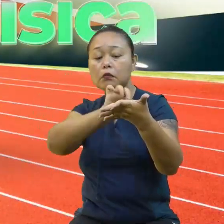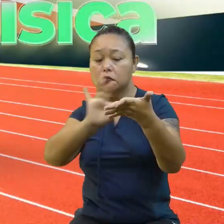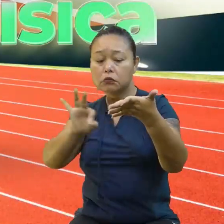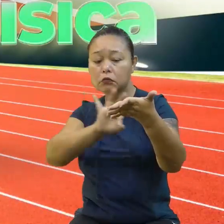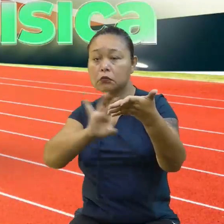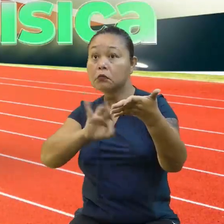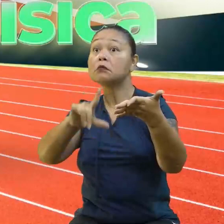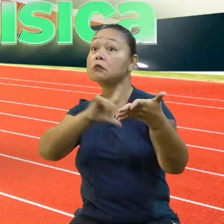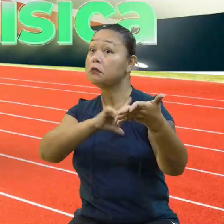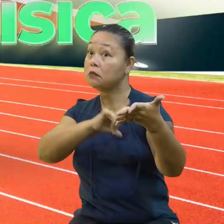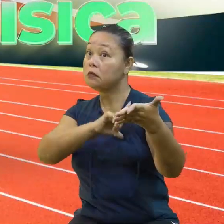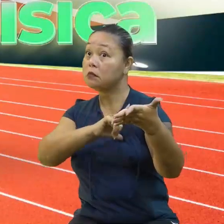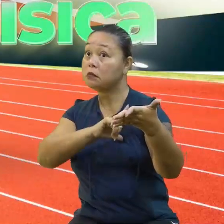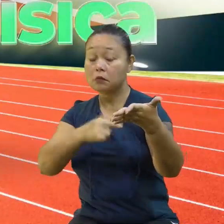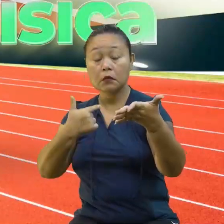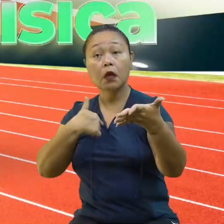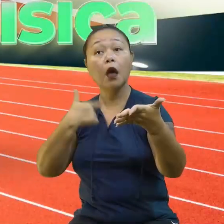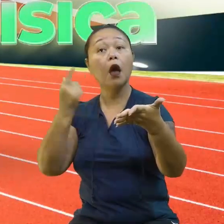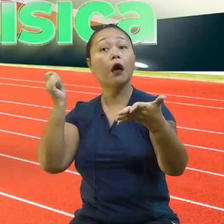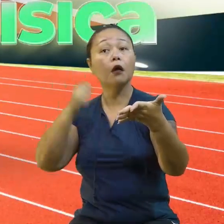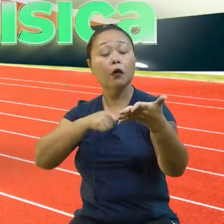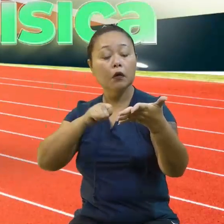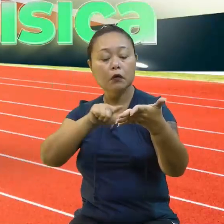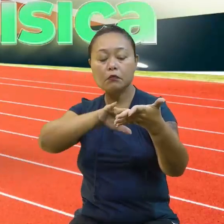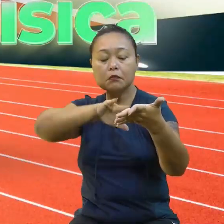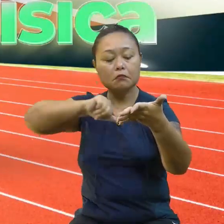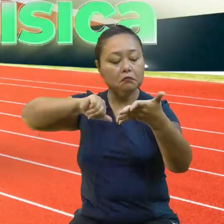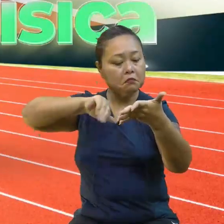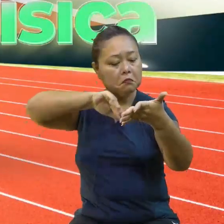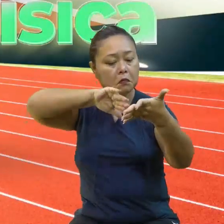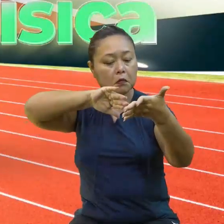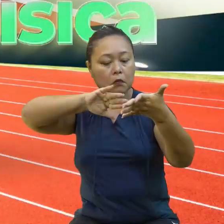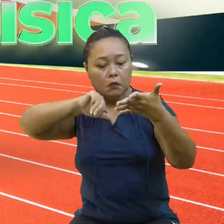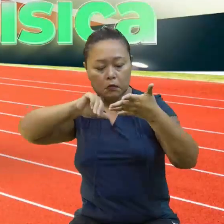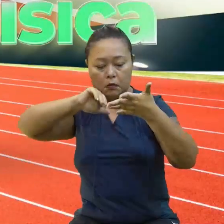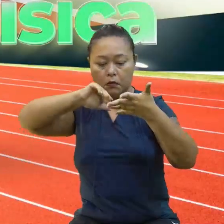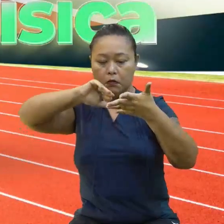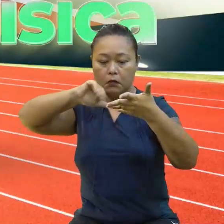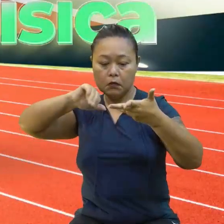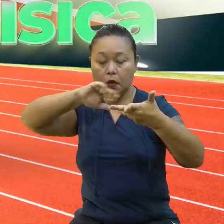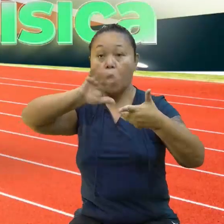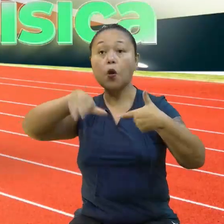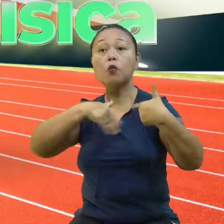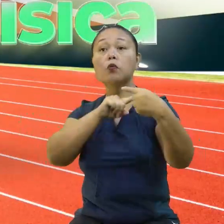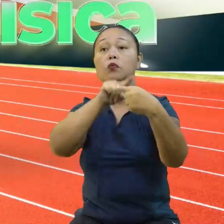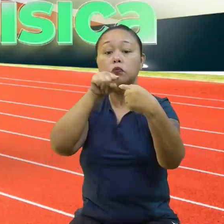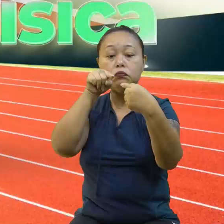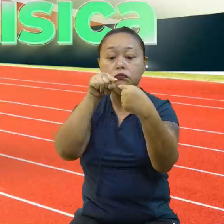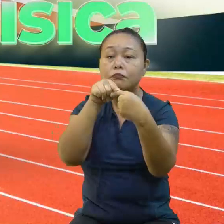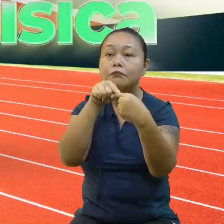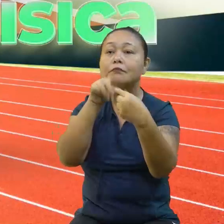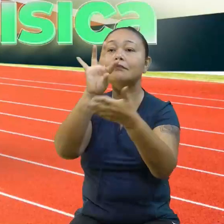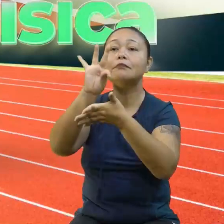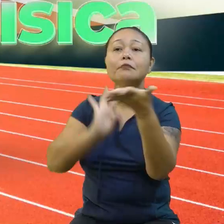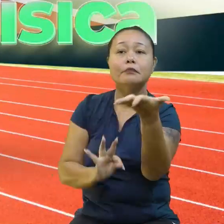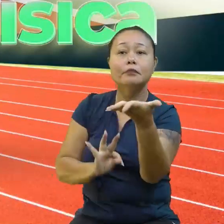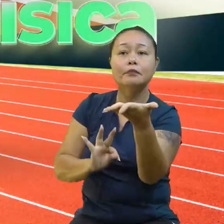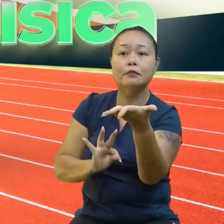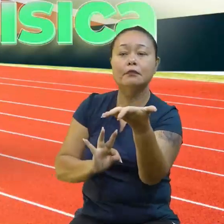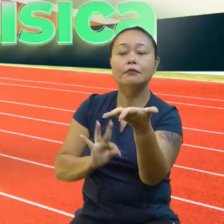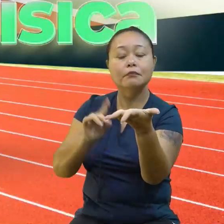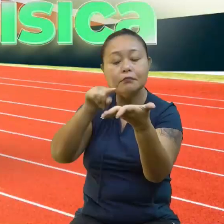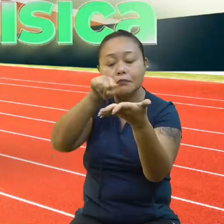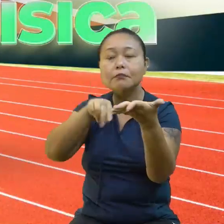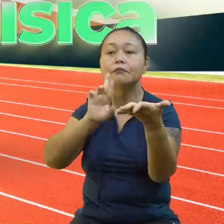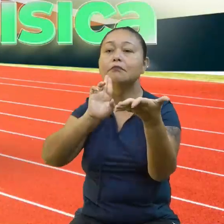que eu tenho, eu consigo já ir descartando, conforme o foco do texto. Então, você vai ver que está muito fácil